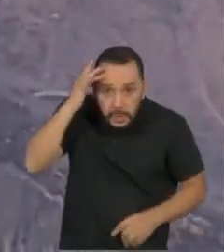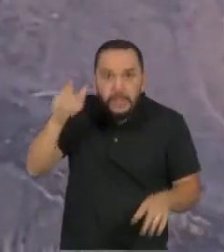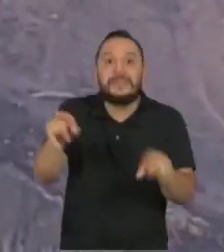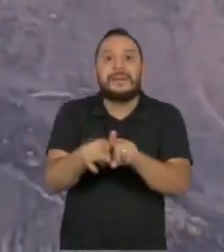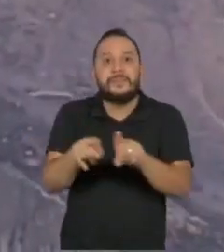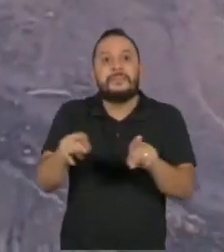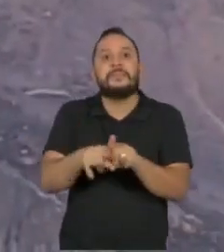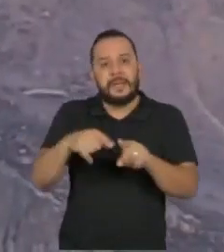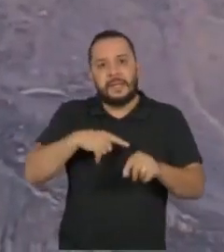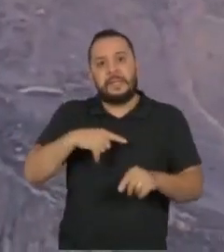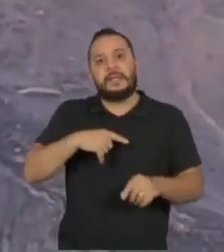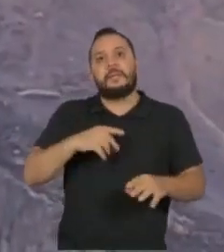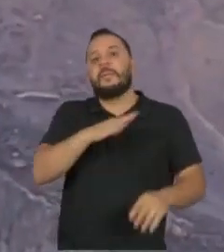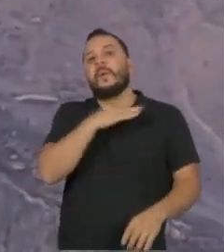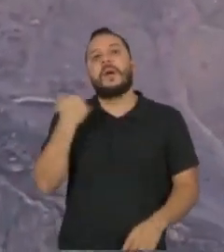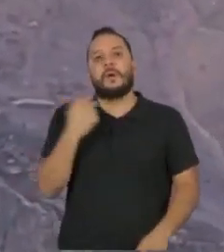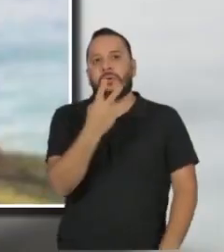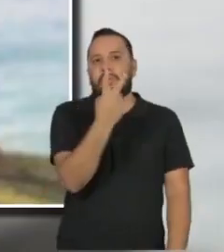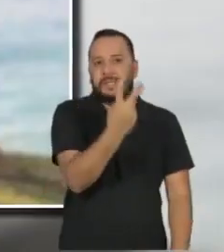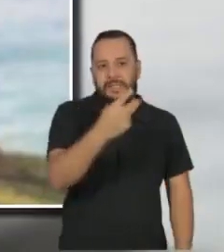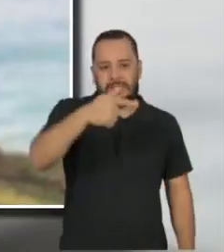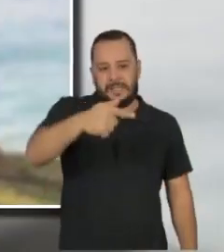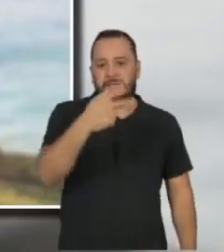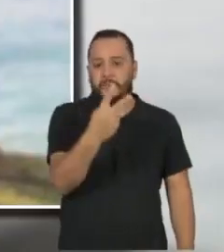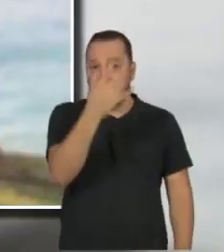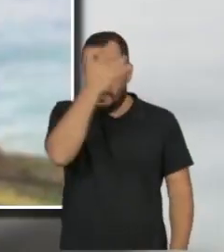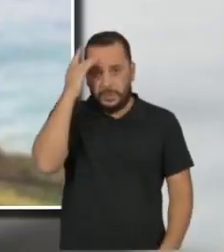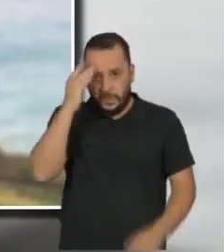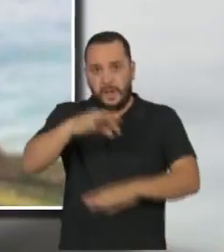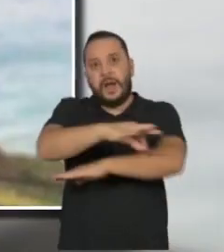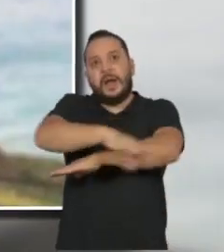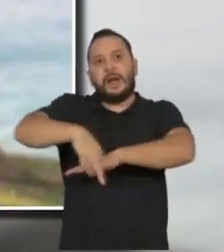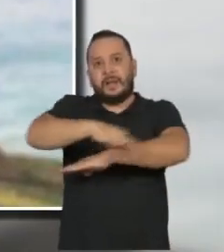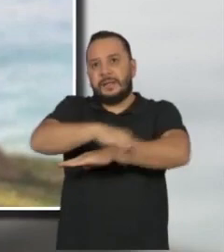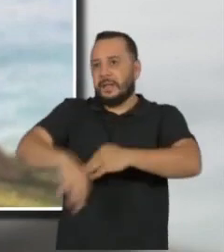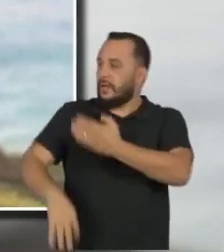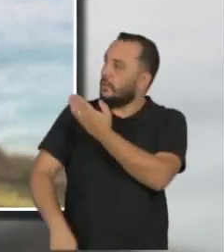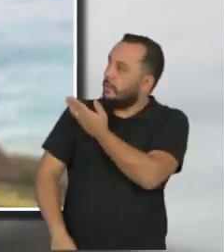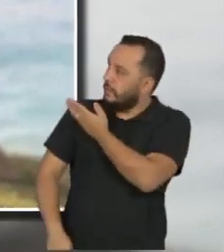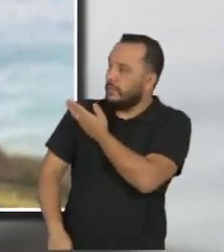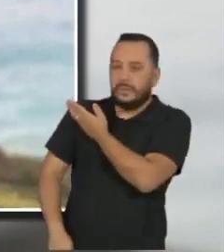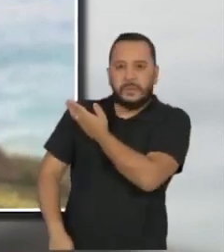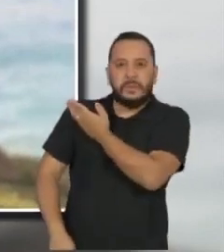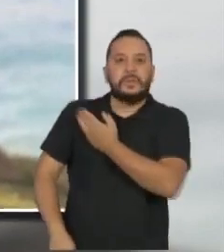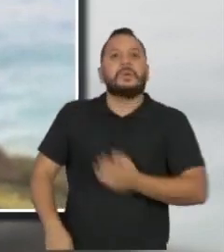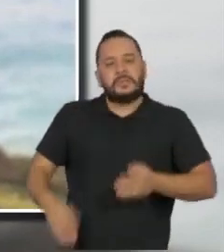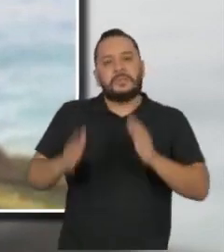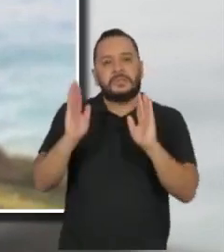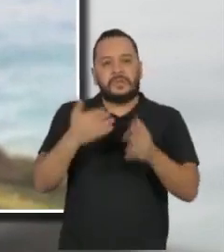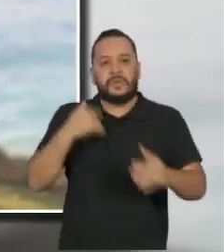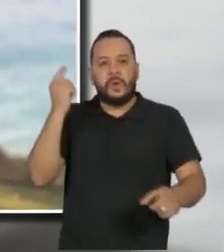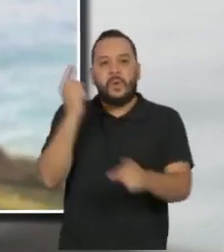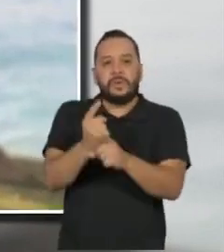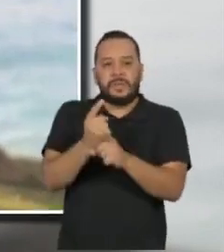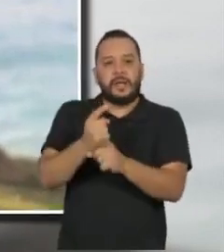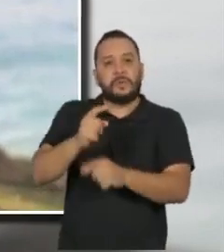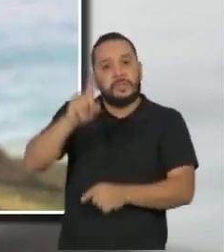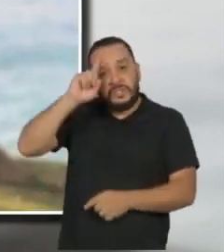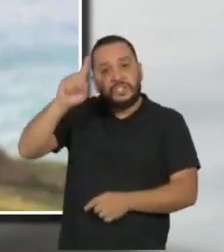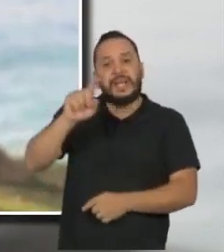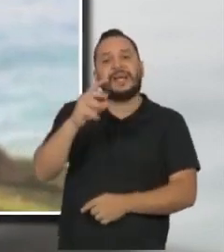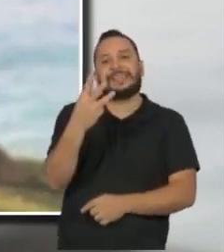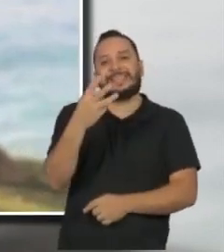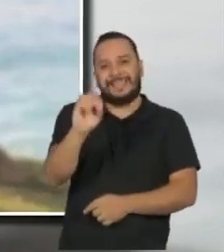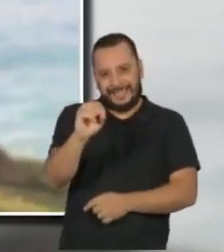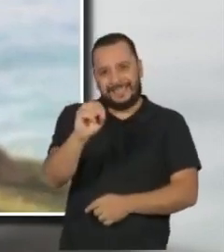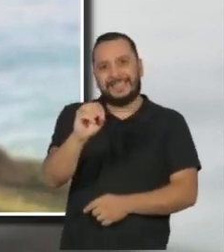matou 272 pessoas. O arquiteto Luiz Taliberti da Silva foi encontrado na manhã do dia 30, 5 dias depois